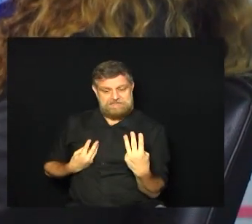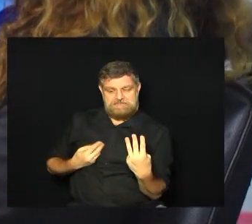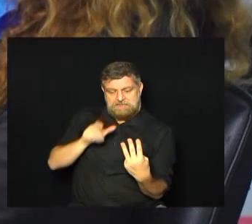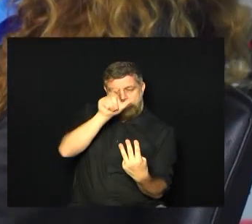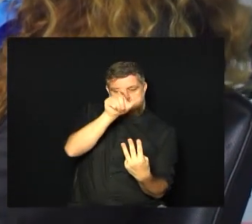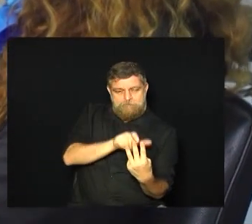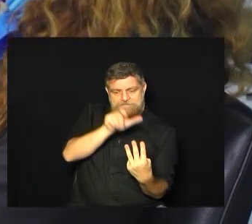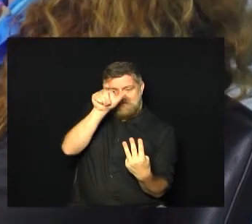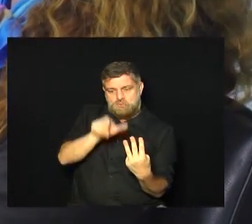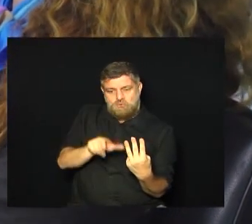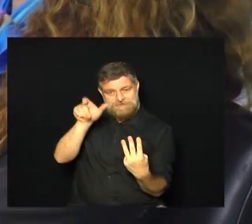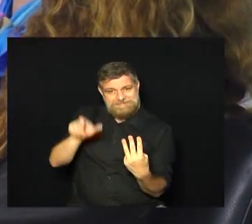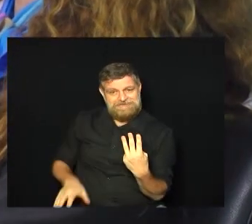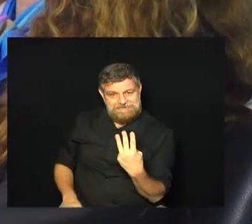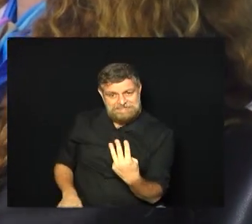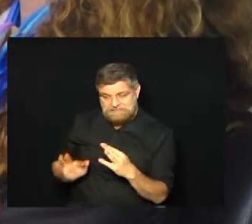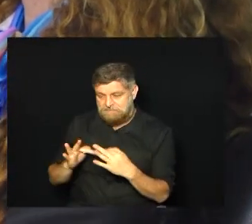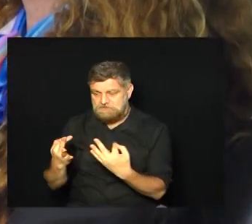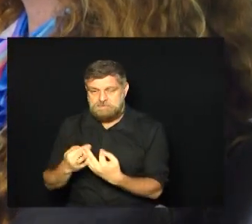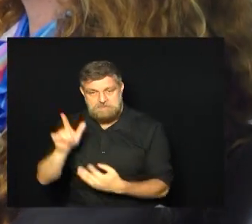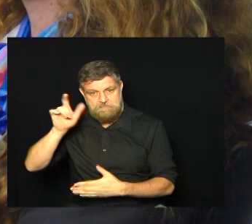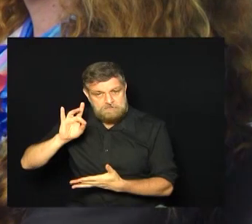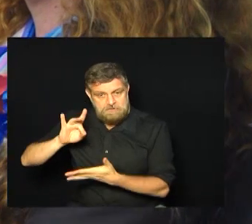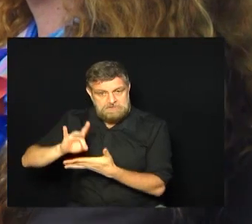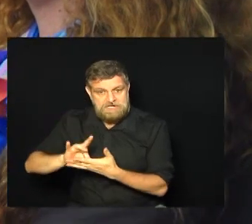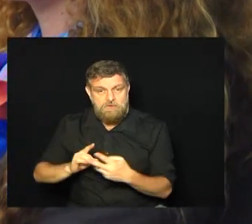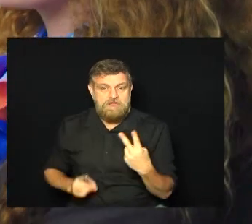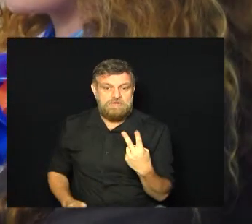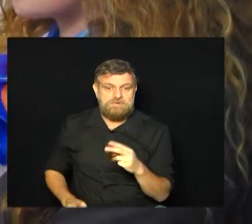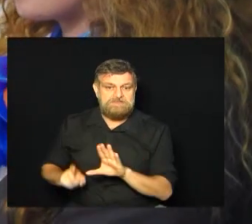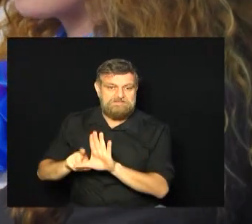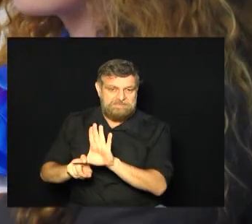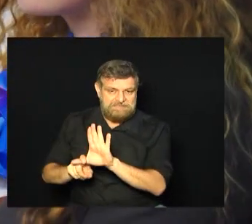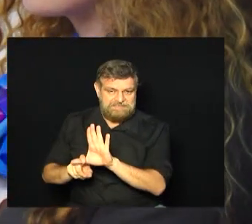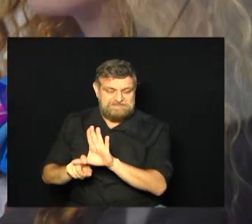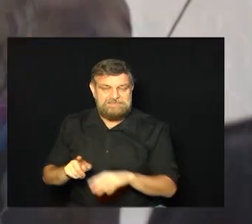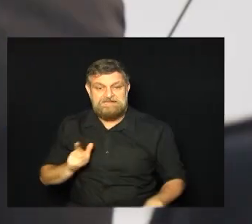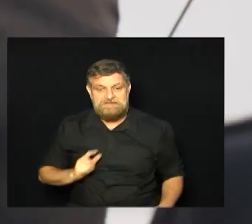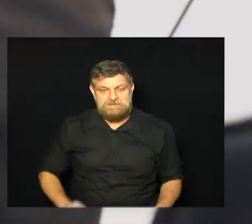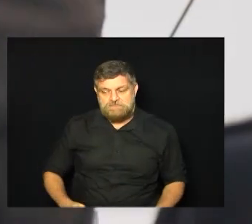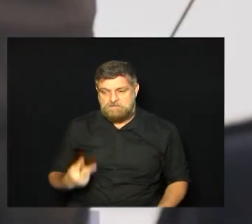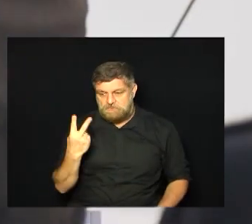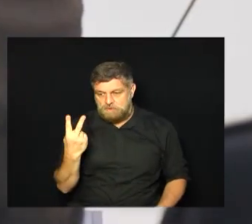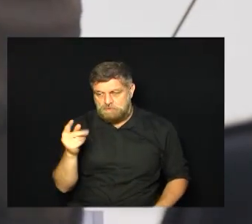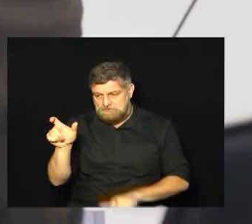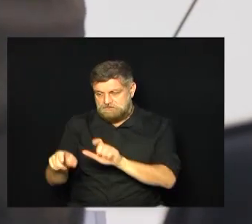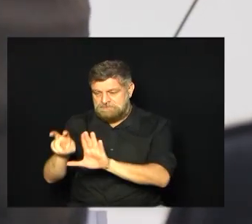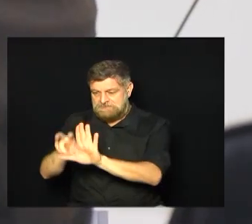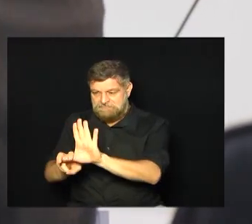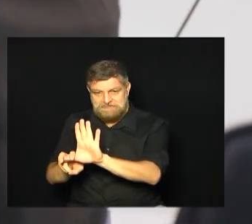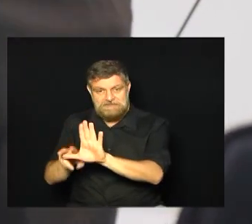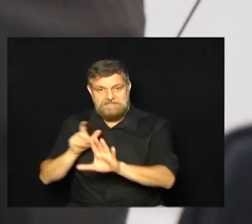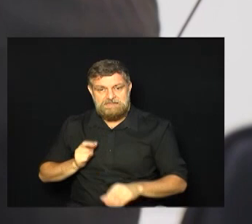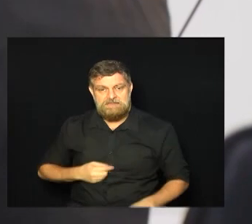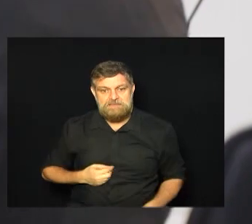família. Então aí tem um titular e tem mais 2 que são dependentes, por exemplo. Essas dependentes, toda a pontuação